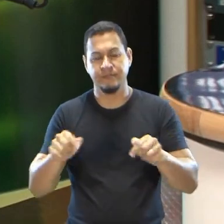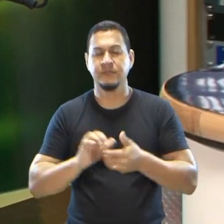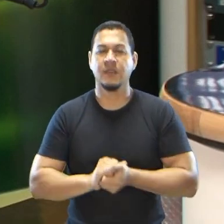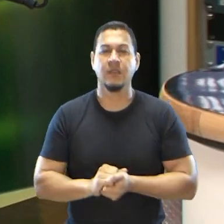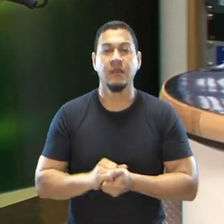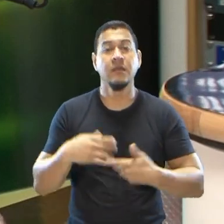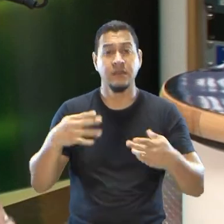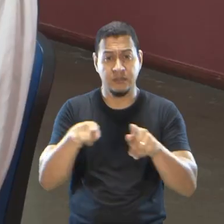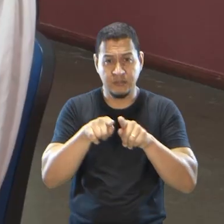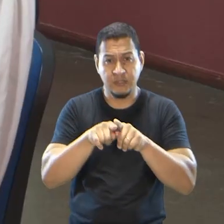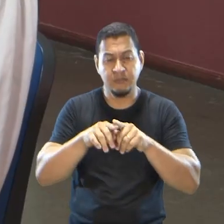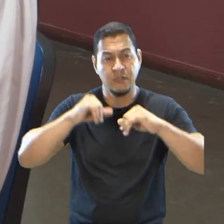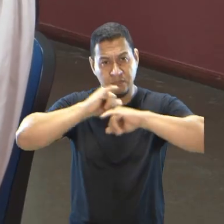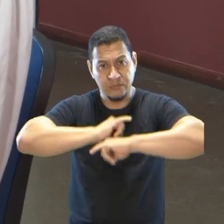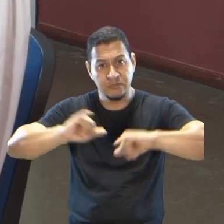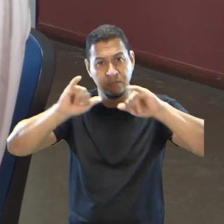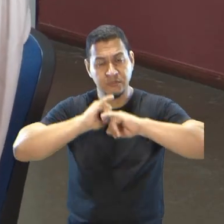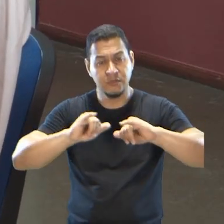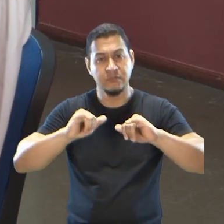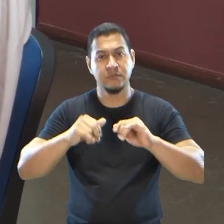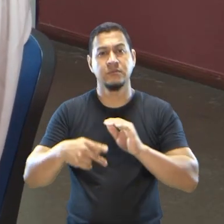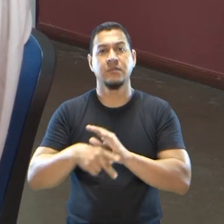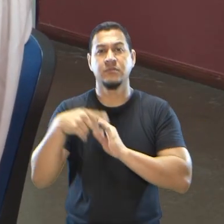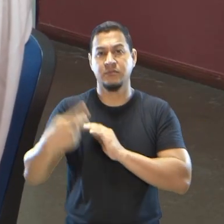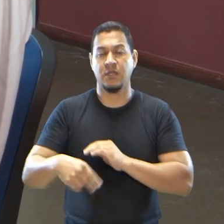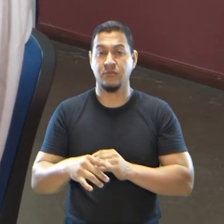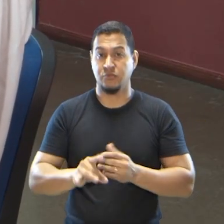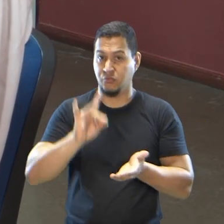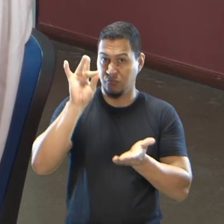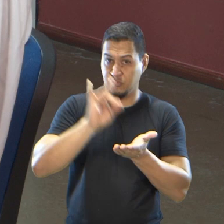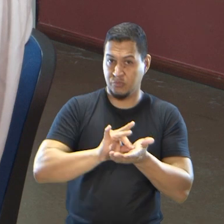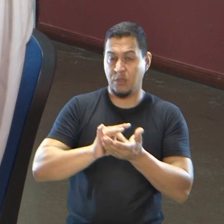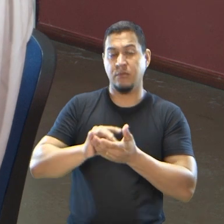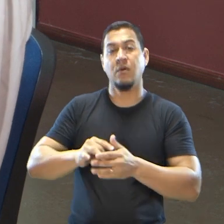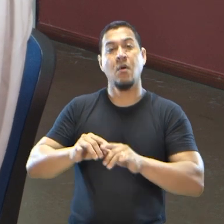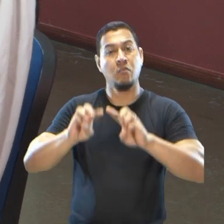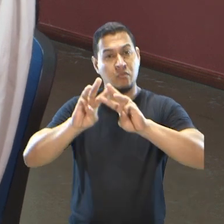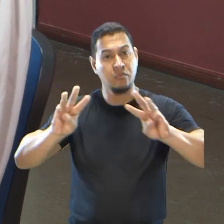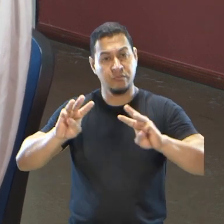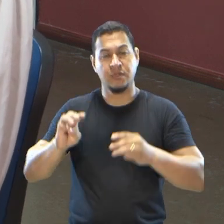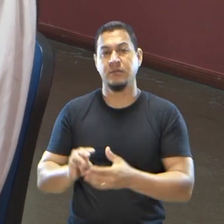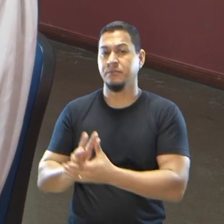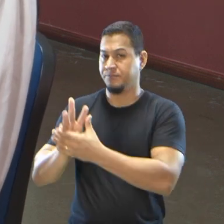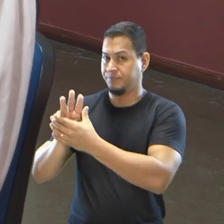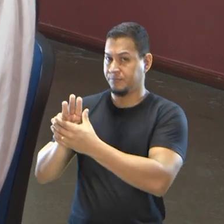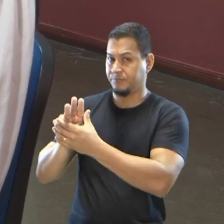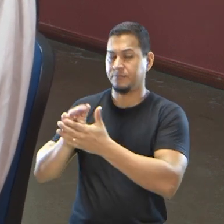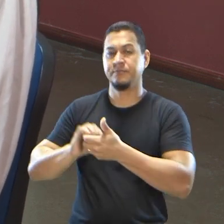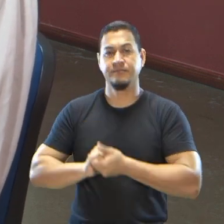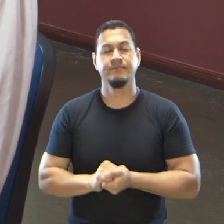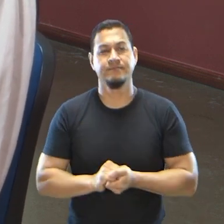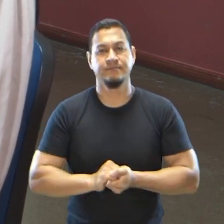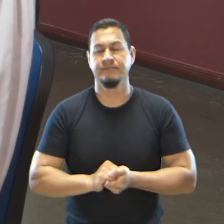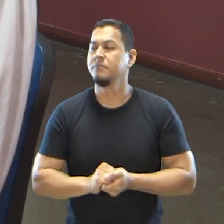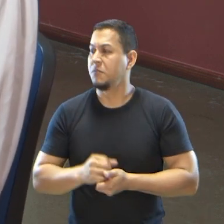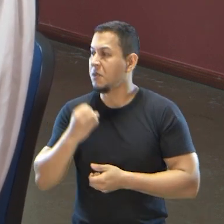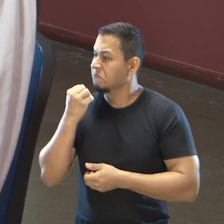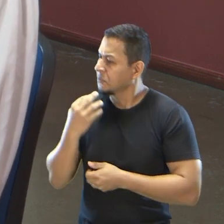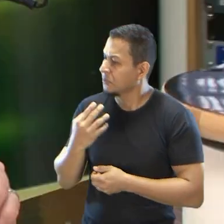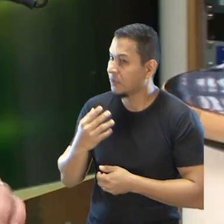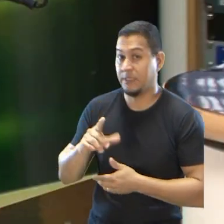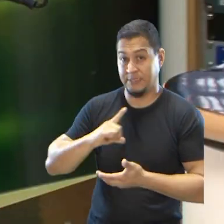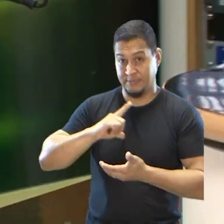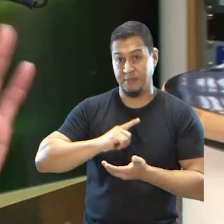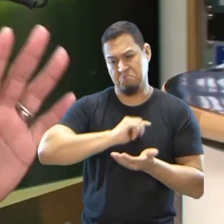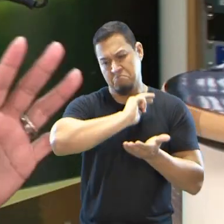ufrr.br/PPGS-Bio. Exatamente. Também está divulgado no canal, no site oficial da universidade, ufrr.br. É muito